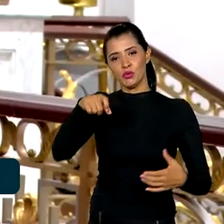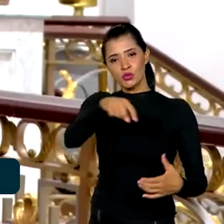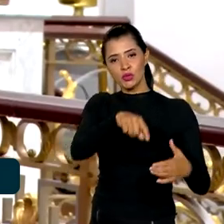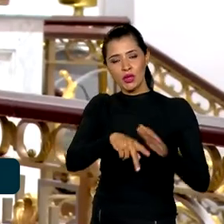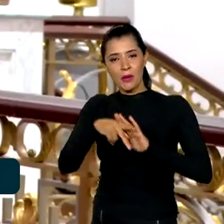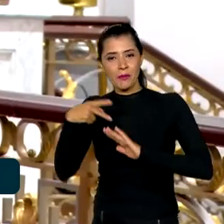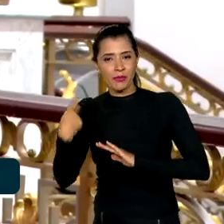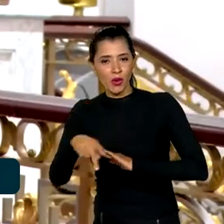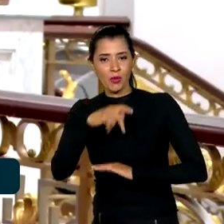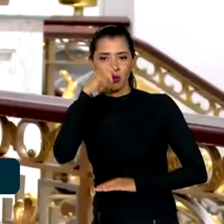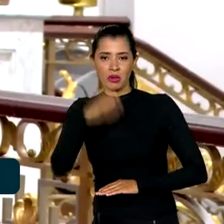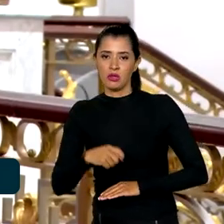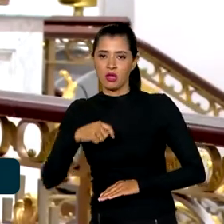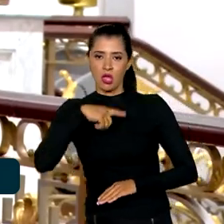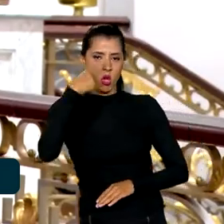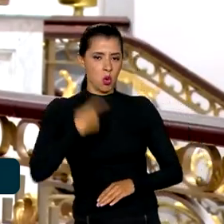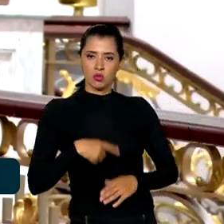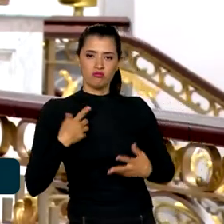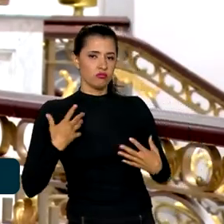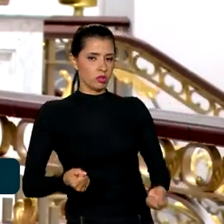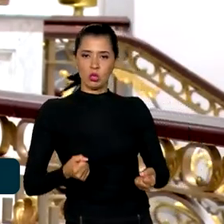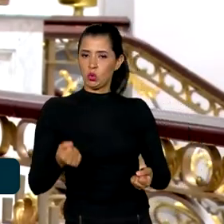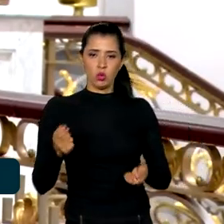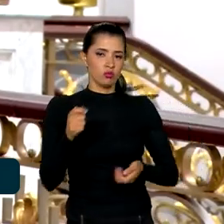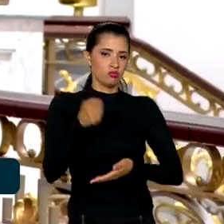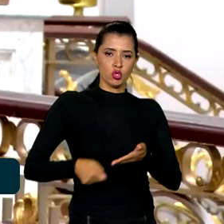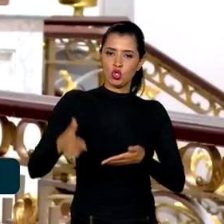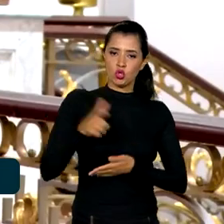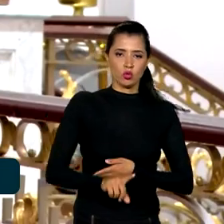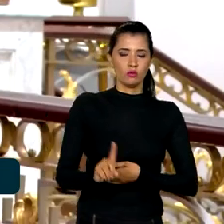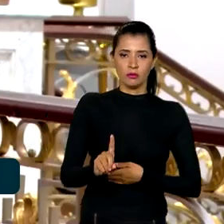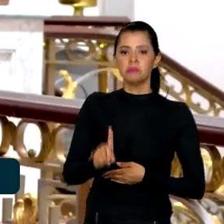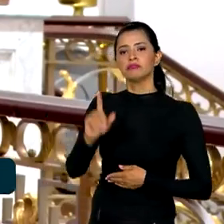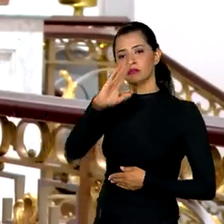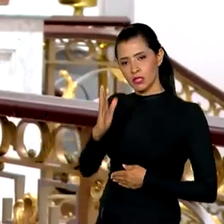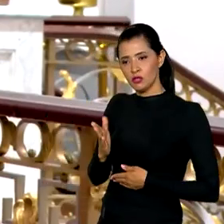Rússia não aceitou renovar. O Brasil pode ajudar nessa negociação.